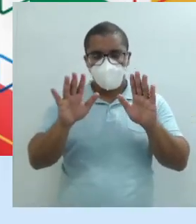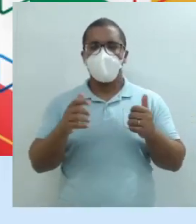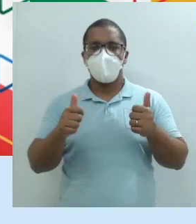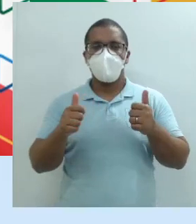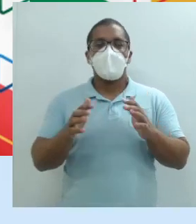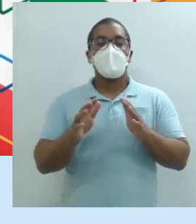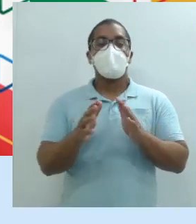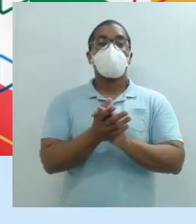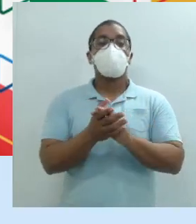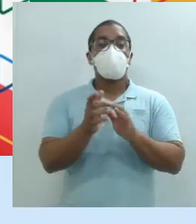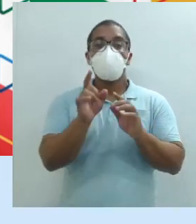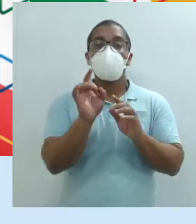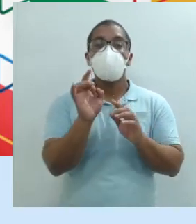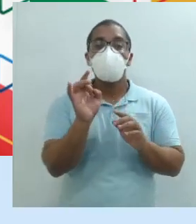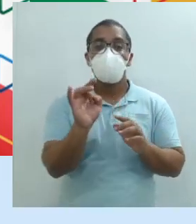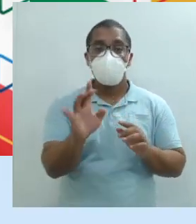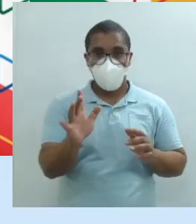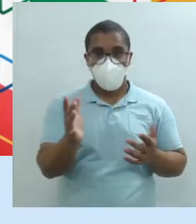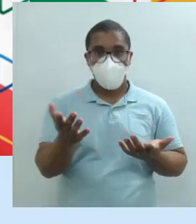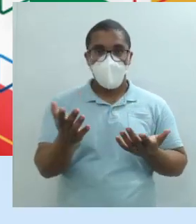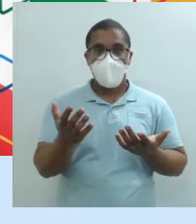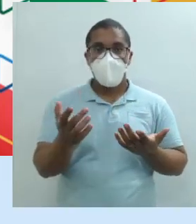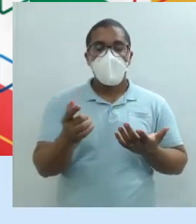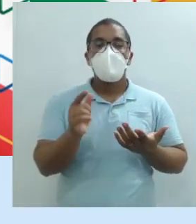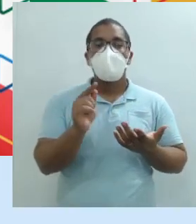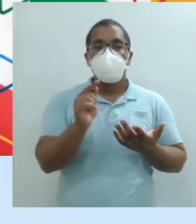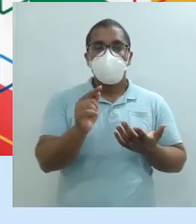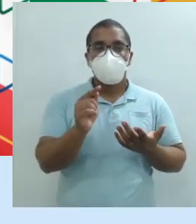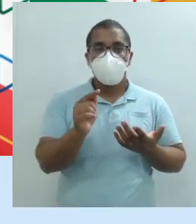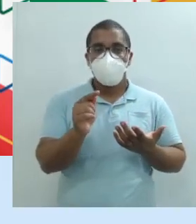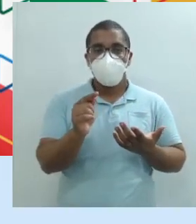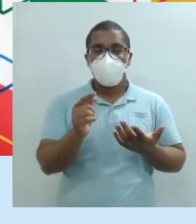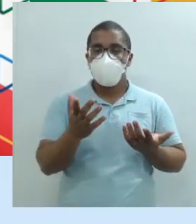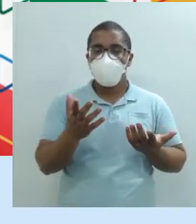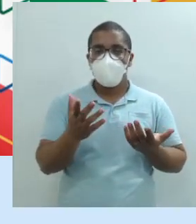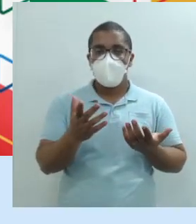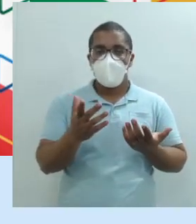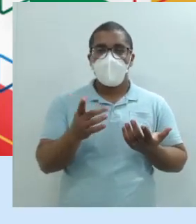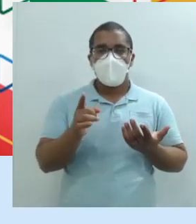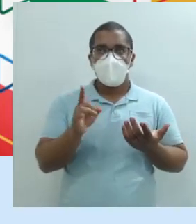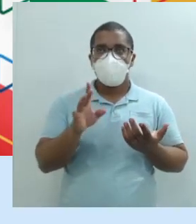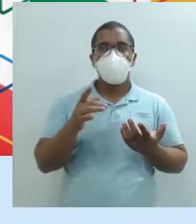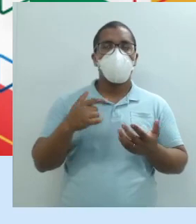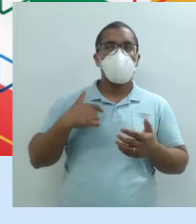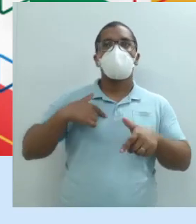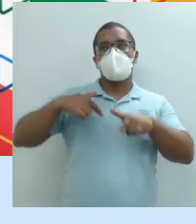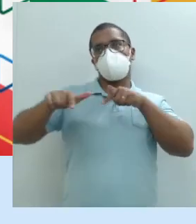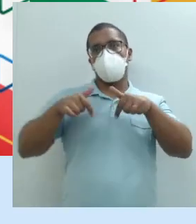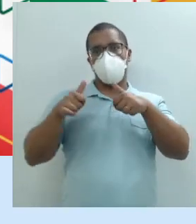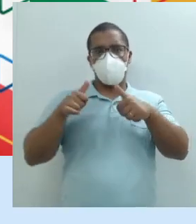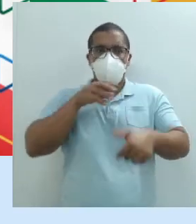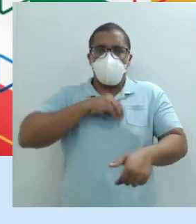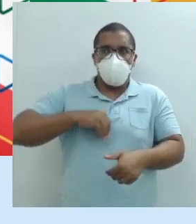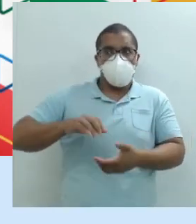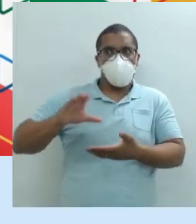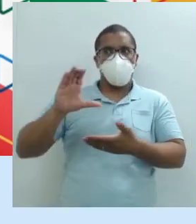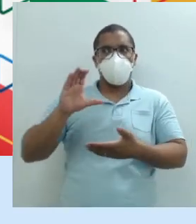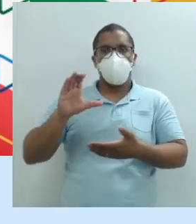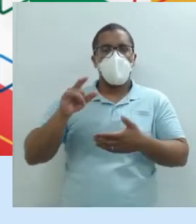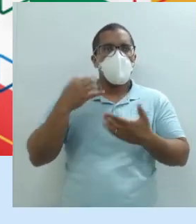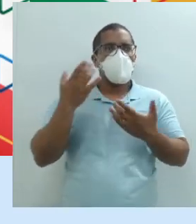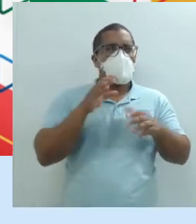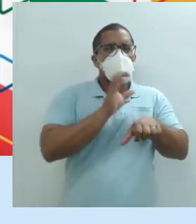agora, não basta a gente só querer um bom emprego, ou fazer vários